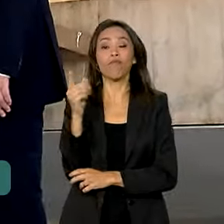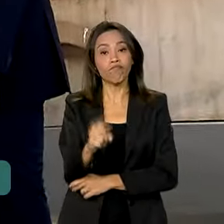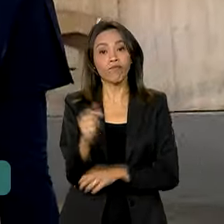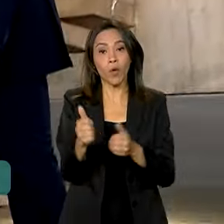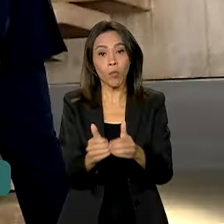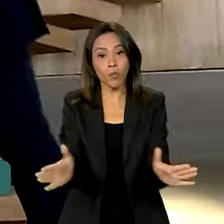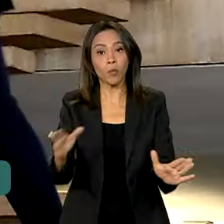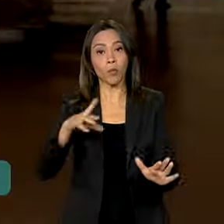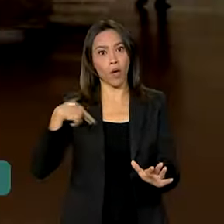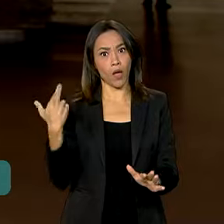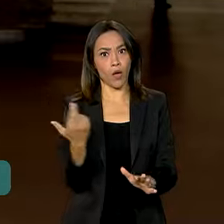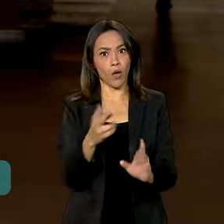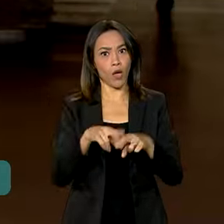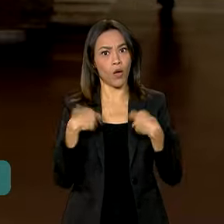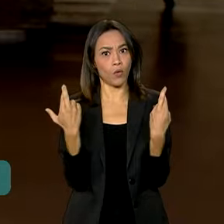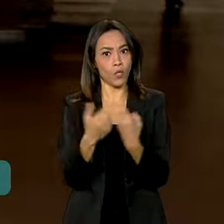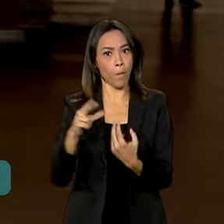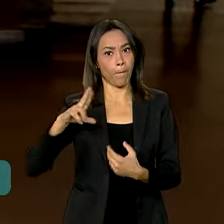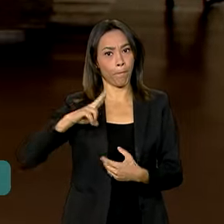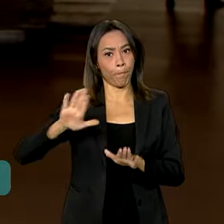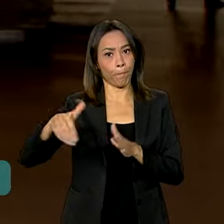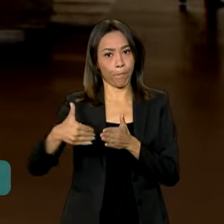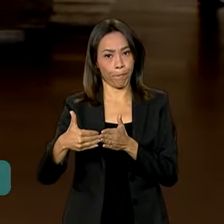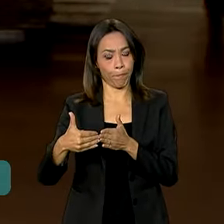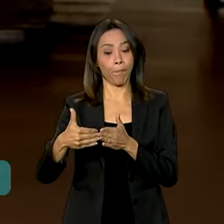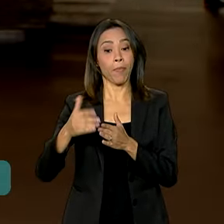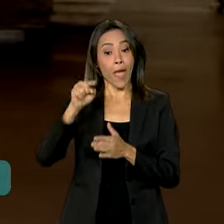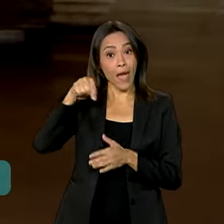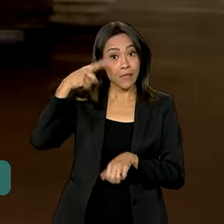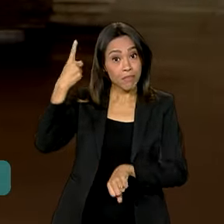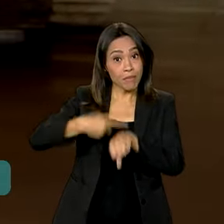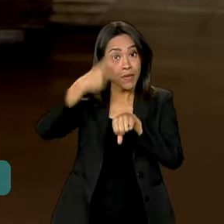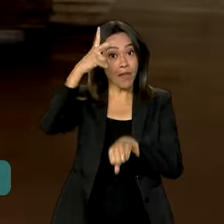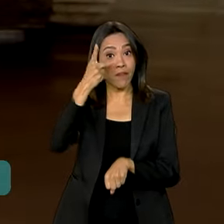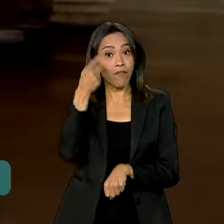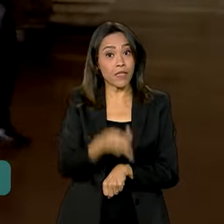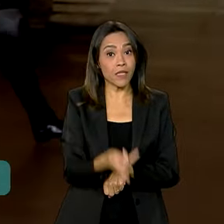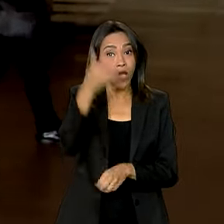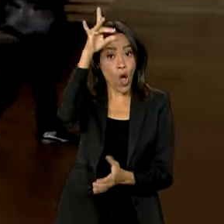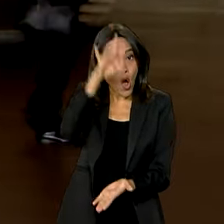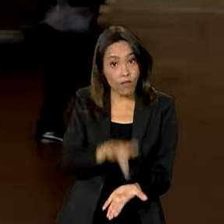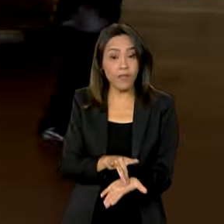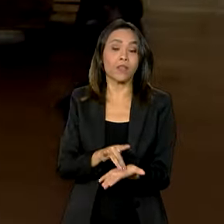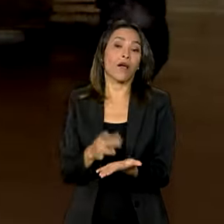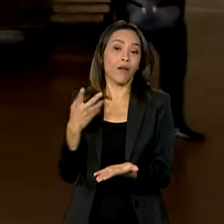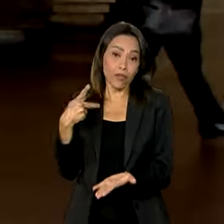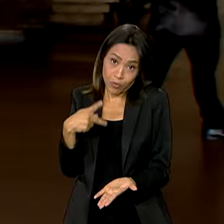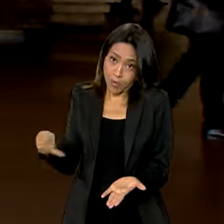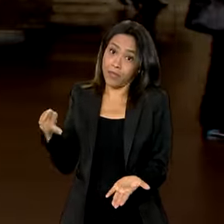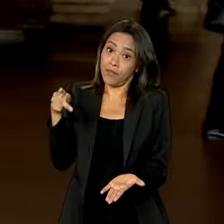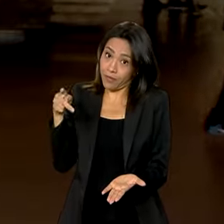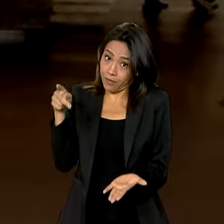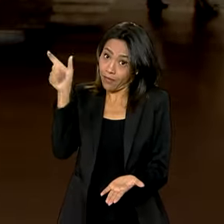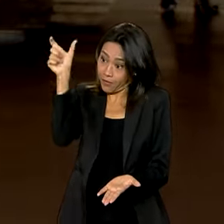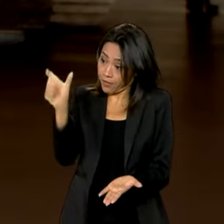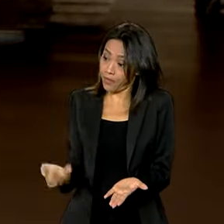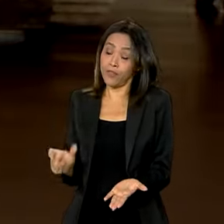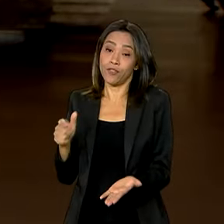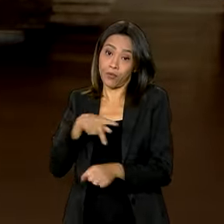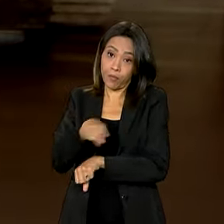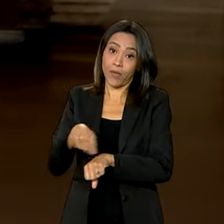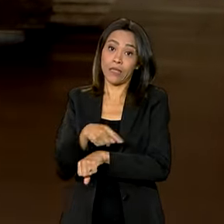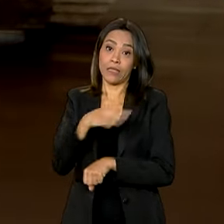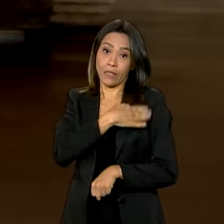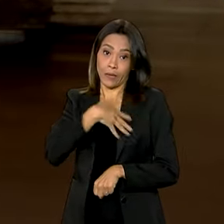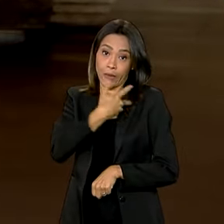reunião fechada. Esta foi a primeira visita oficial de um presidente croata ao Brasil. Além de um